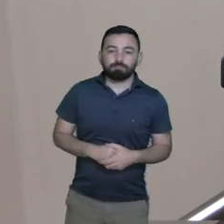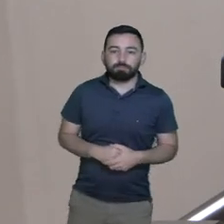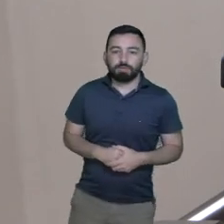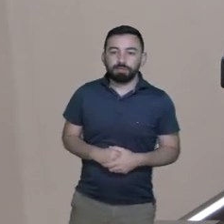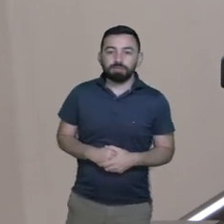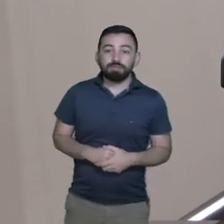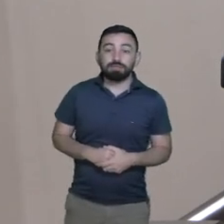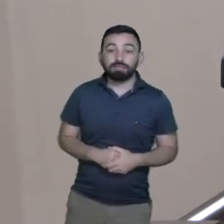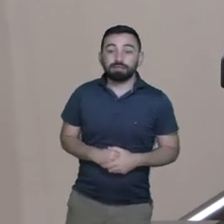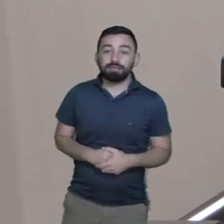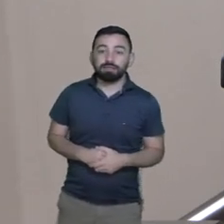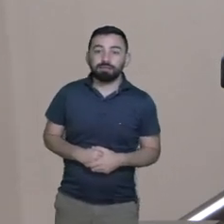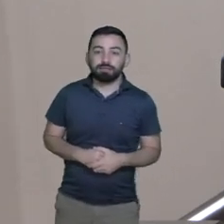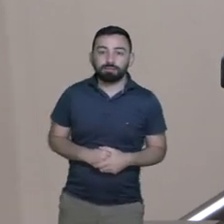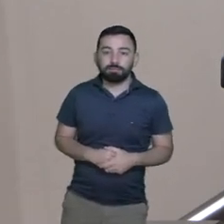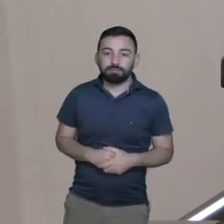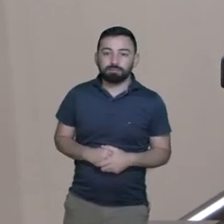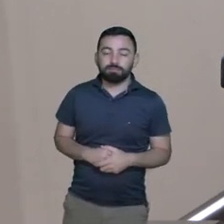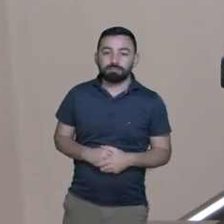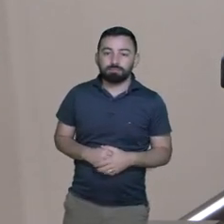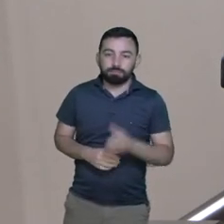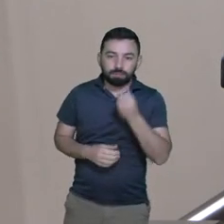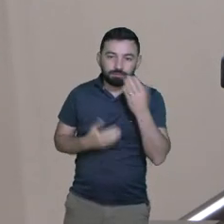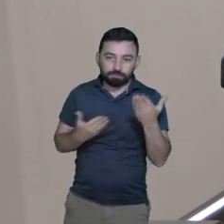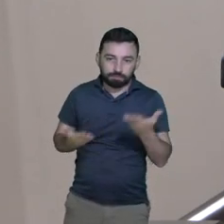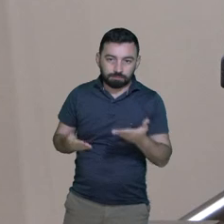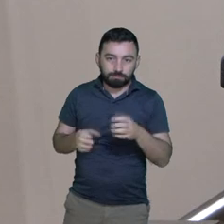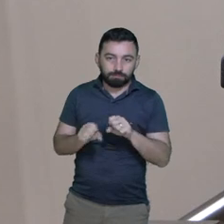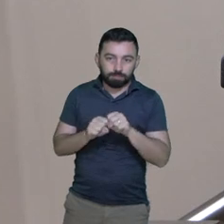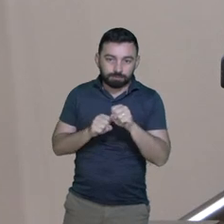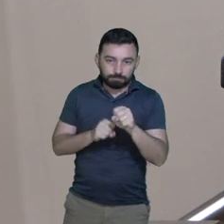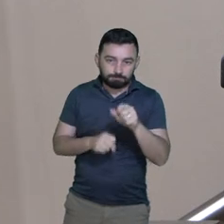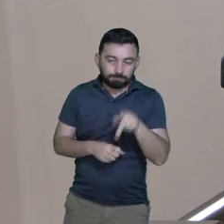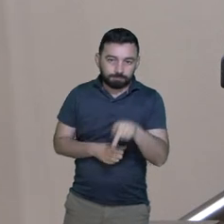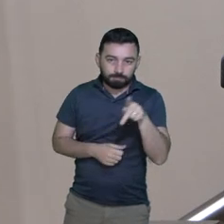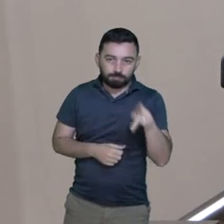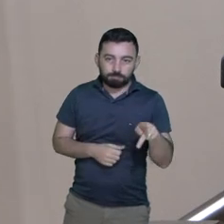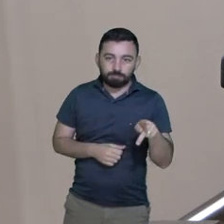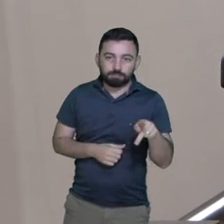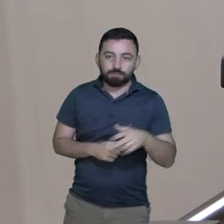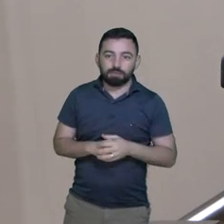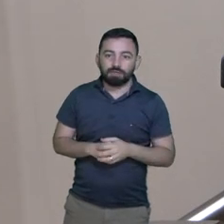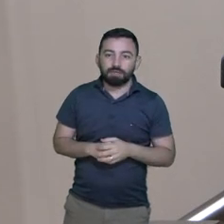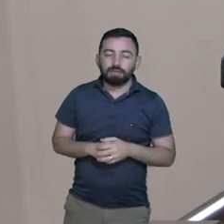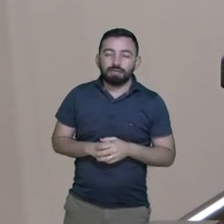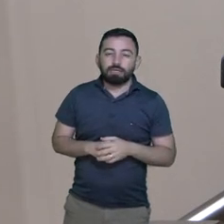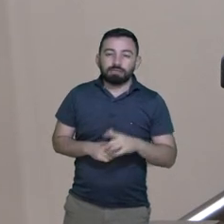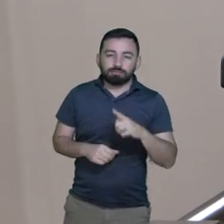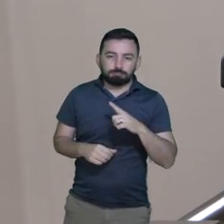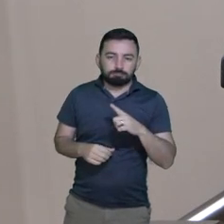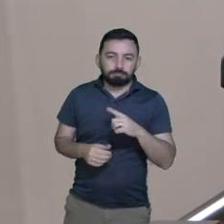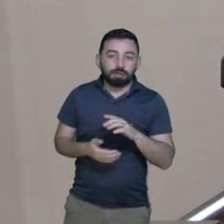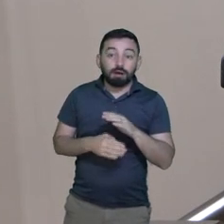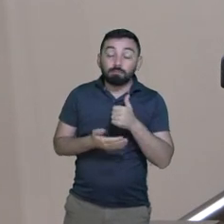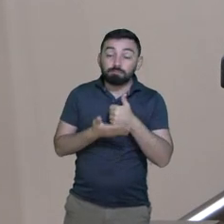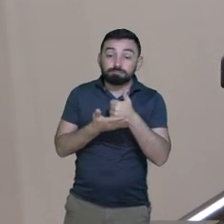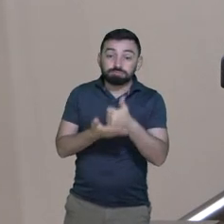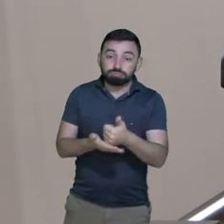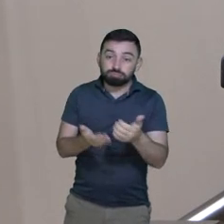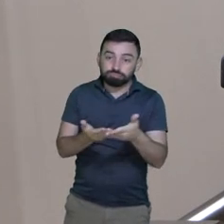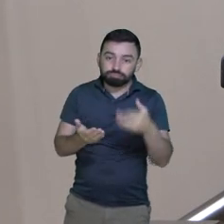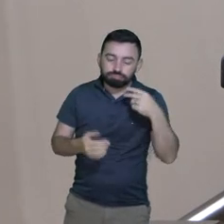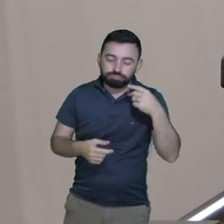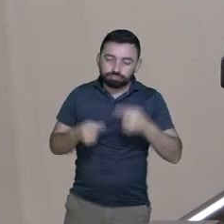seminário avançado de formação de professores para a educação básica subsídios para uma política